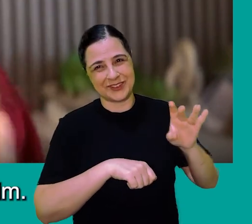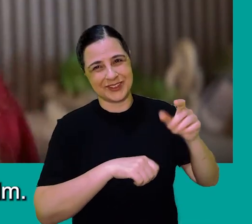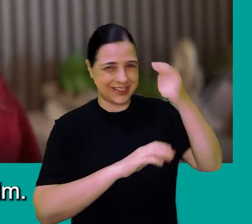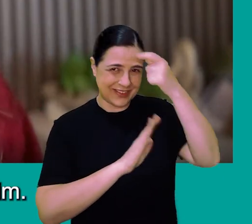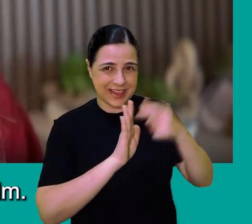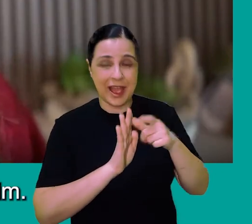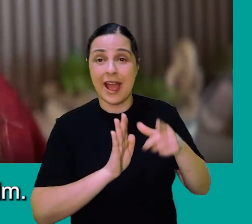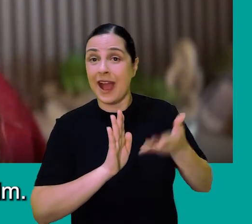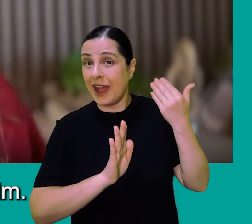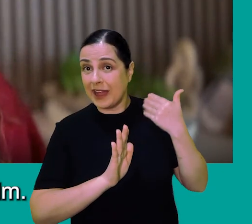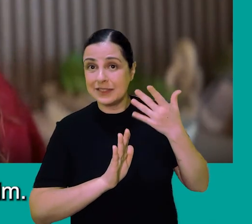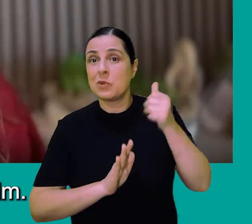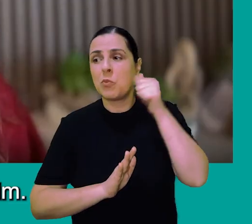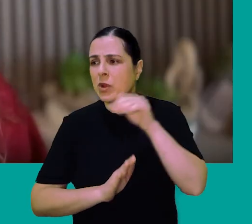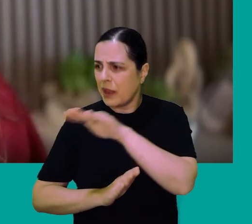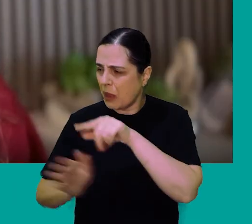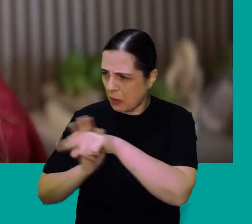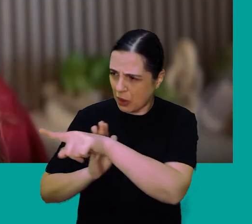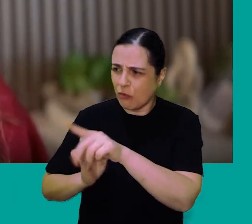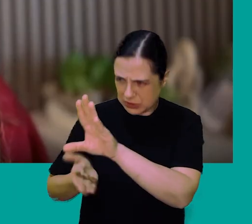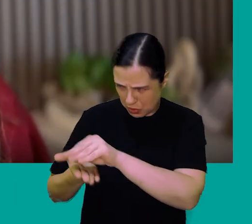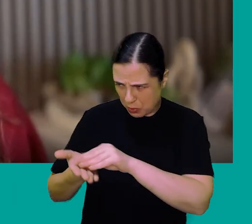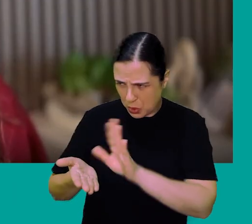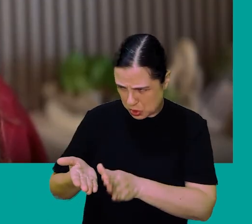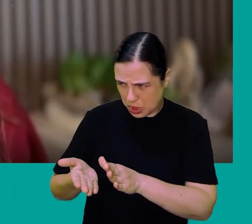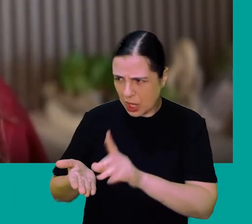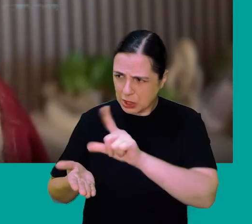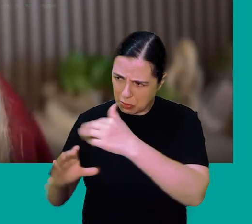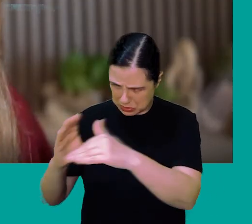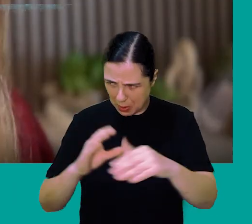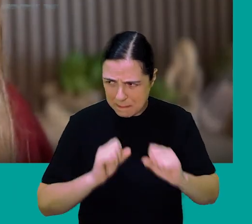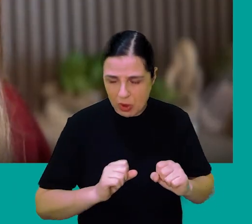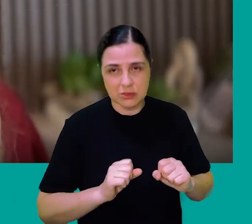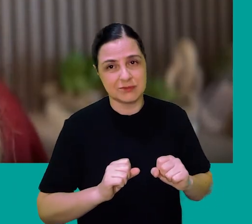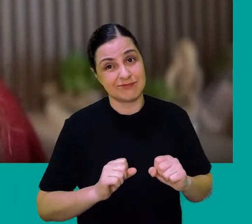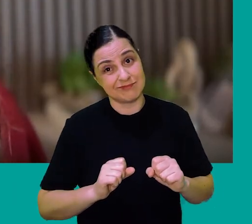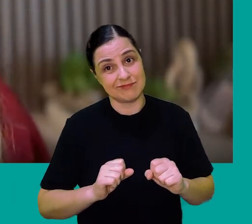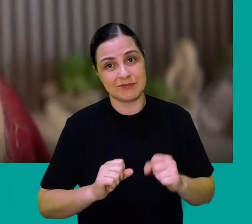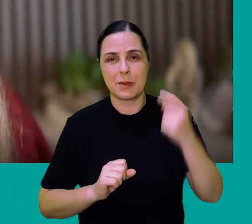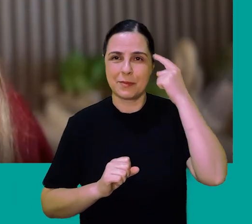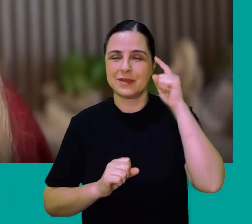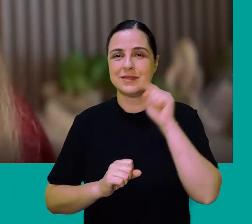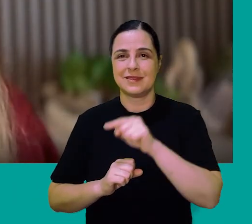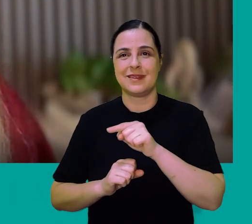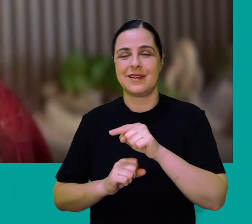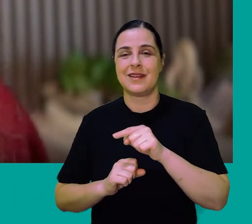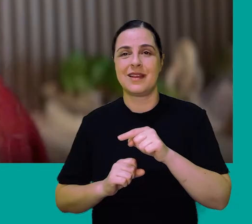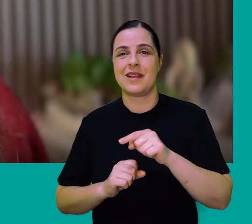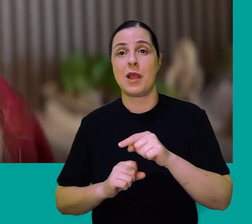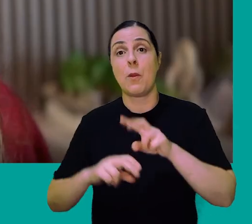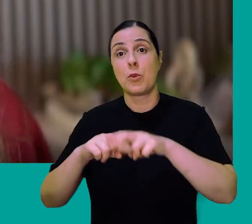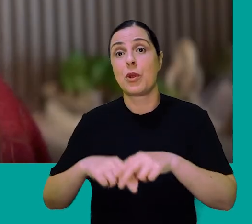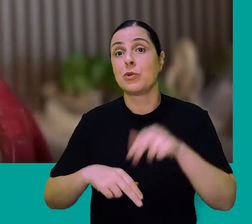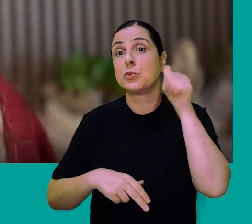né, manda para todo mundo, né, enfim. Então, tem algumas coisas que reforçam esse lugar, então, do